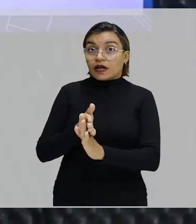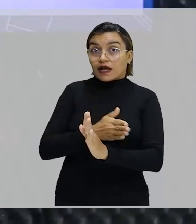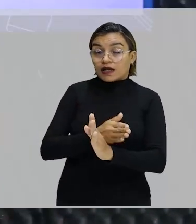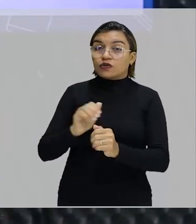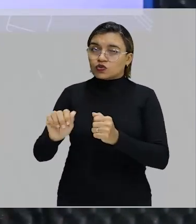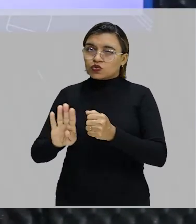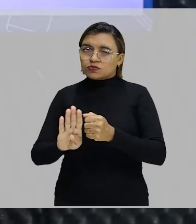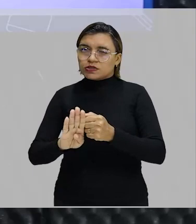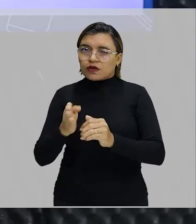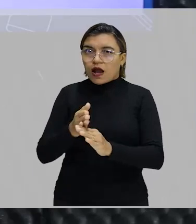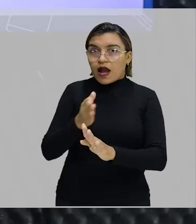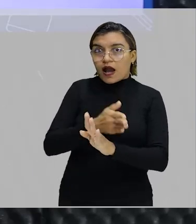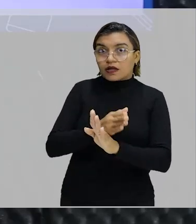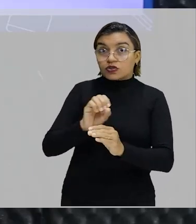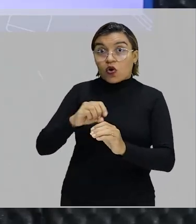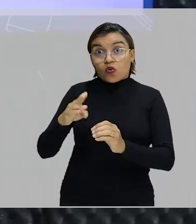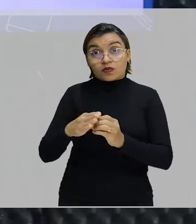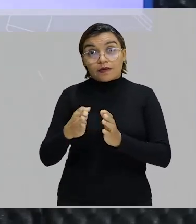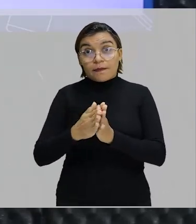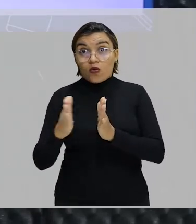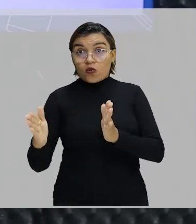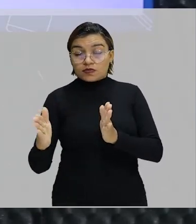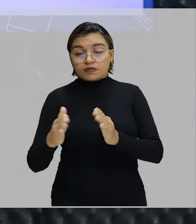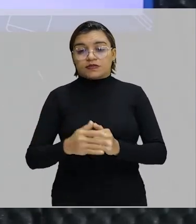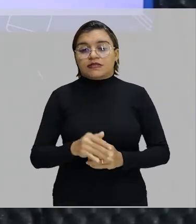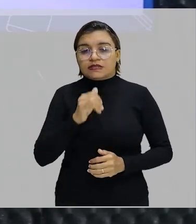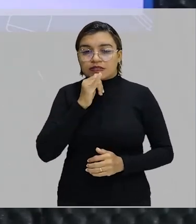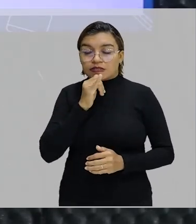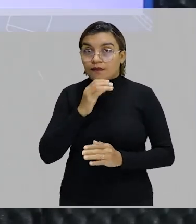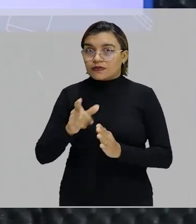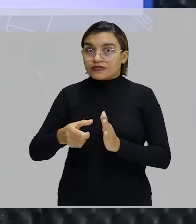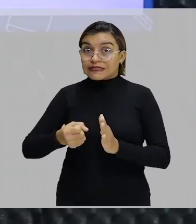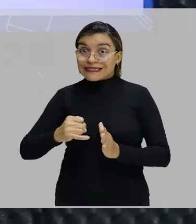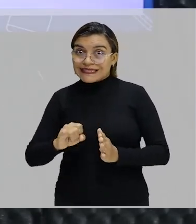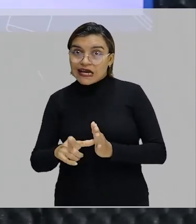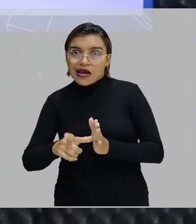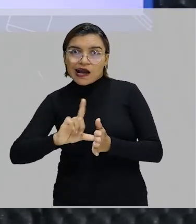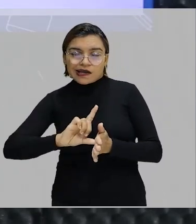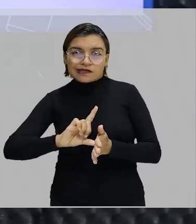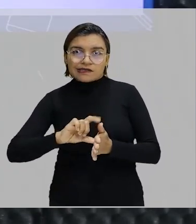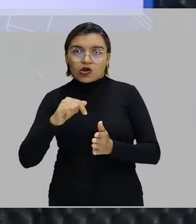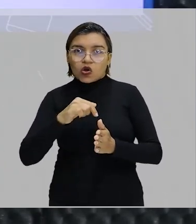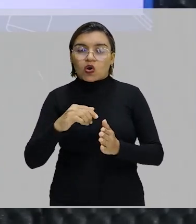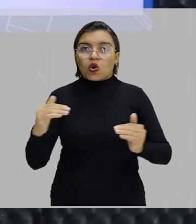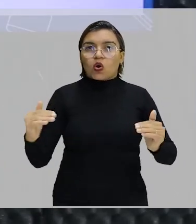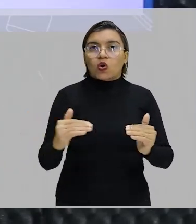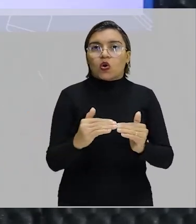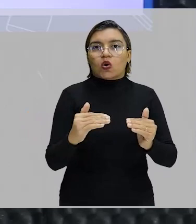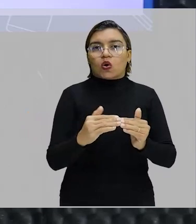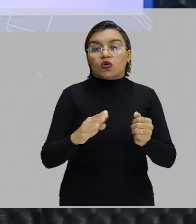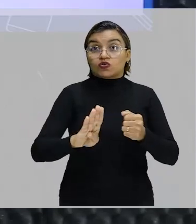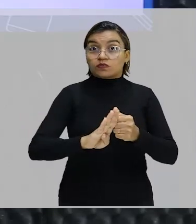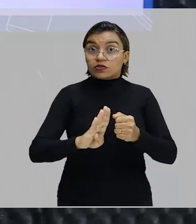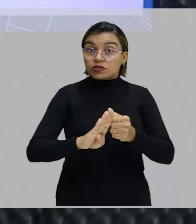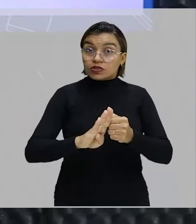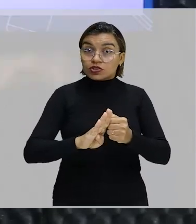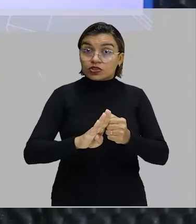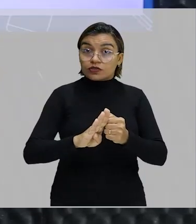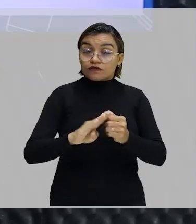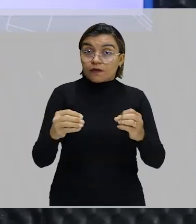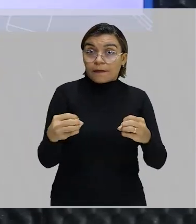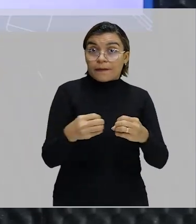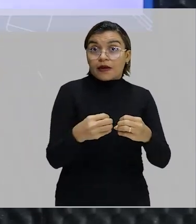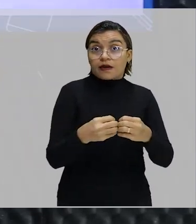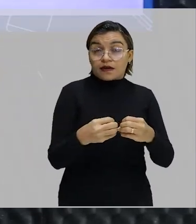ou depois. Quando ele vem antes, ele vai concordar com o substantivo mais próximo, isso quando se tratar de mais